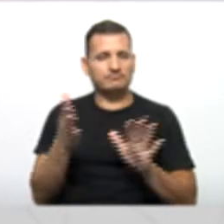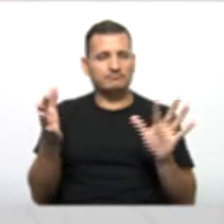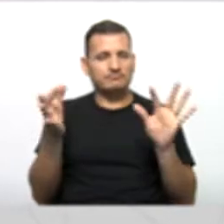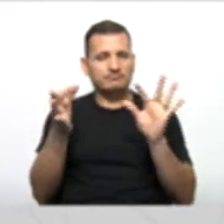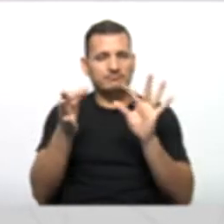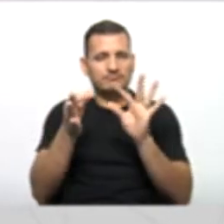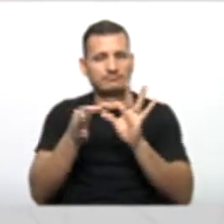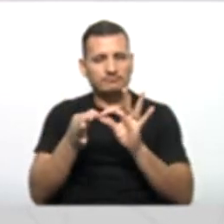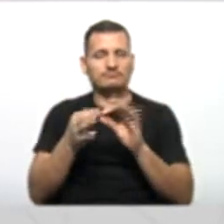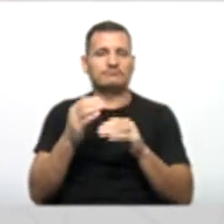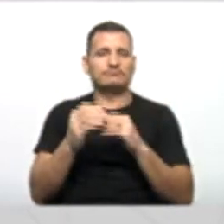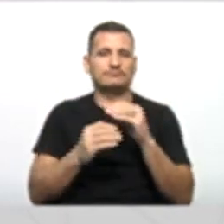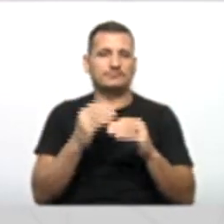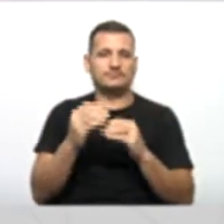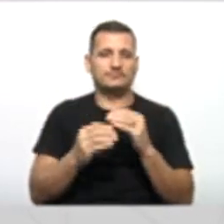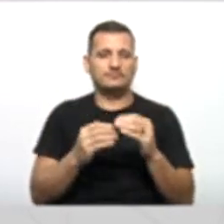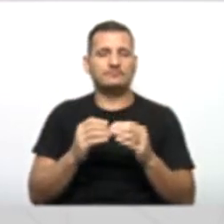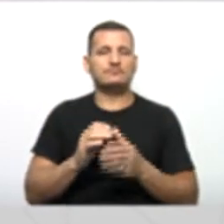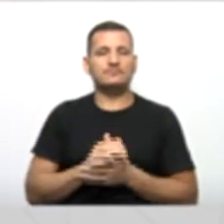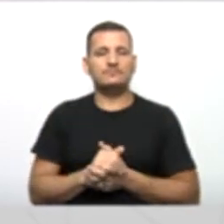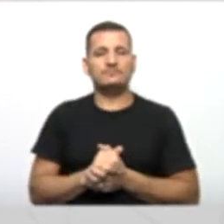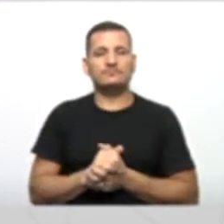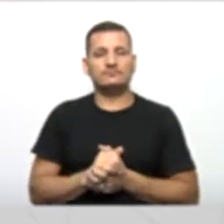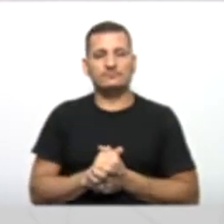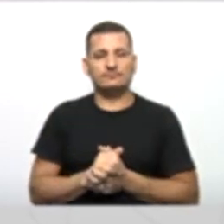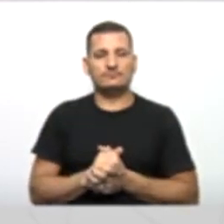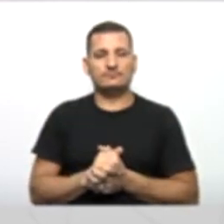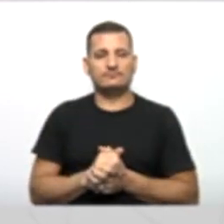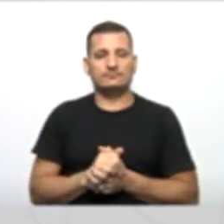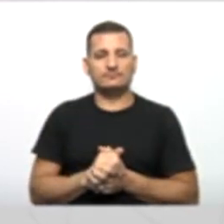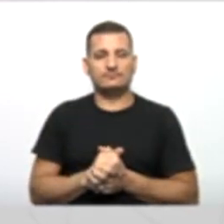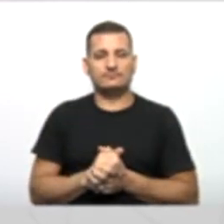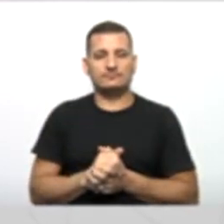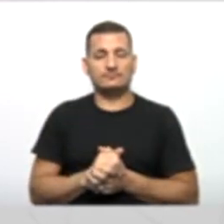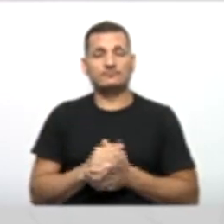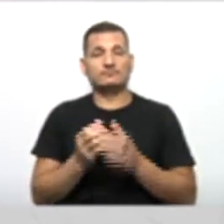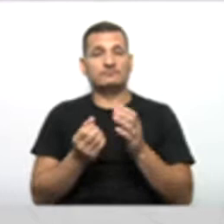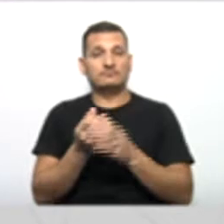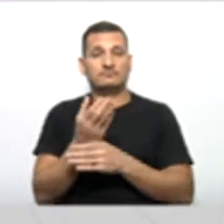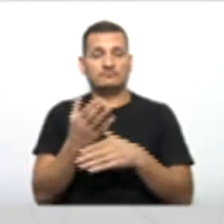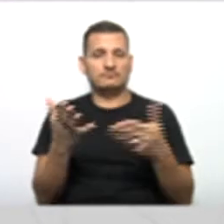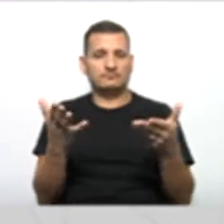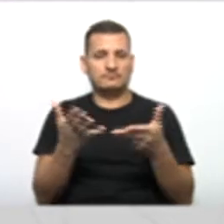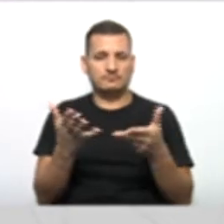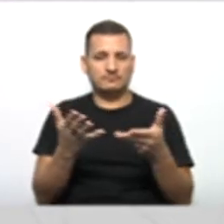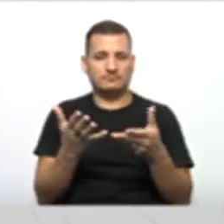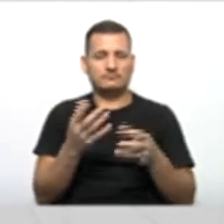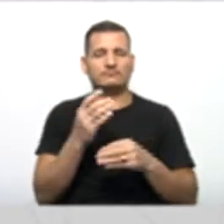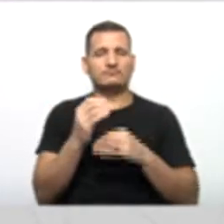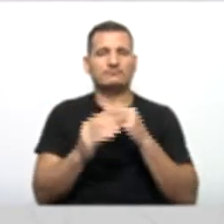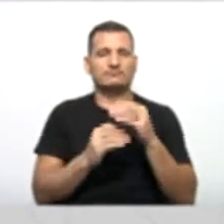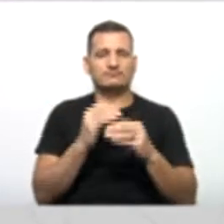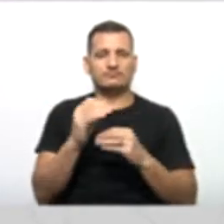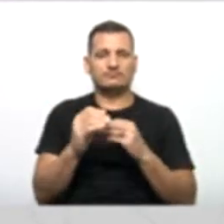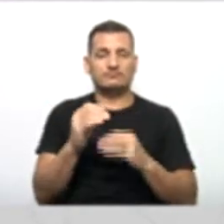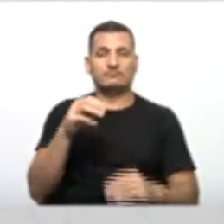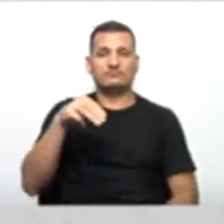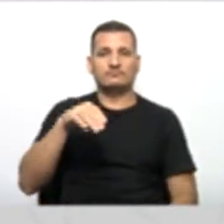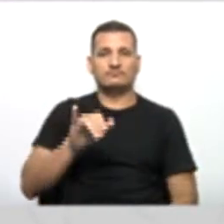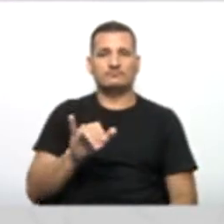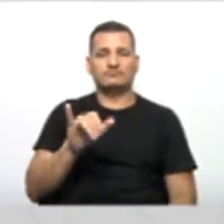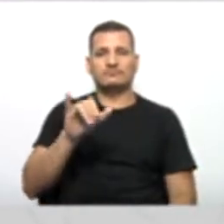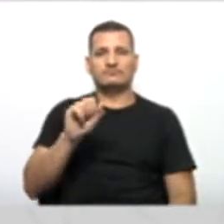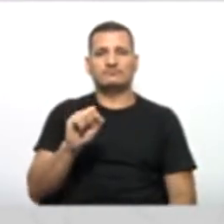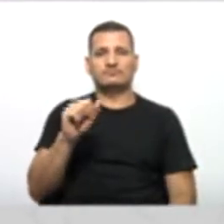dos dados que nós já fizemos nós criaremos hoje um banco de dados no mais kelly